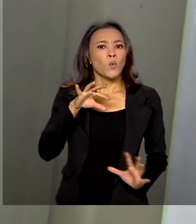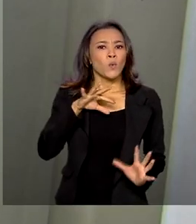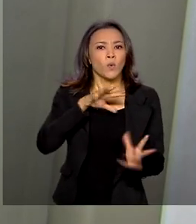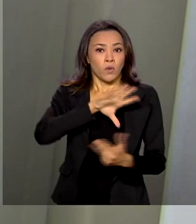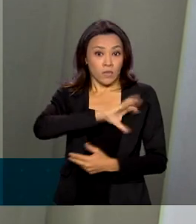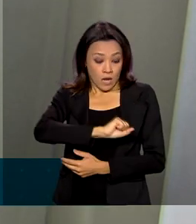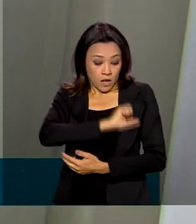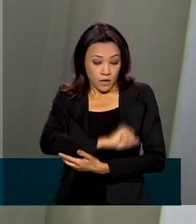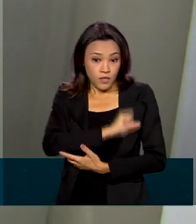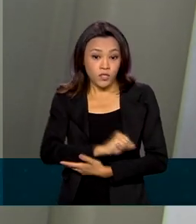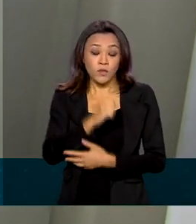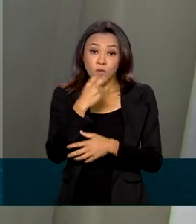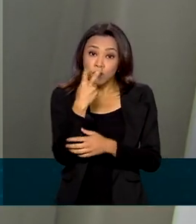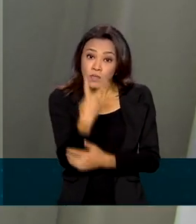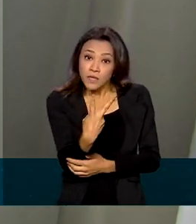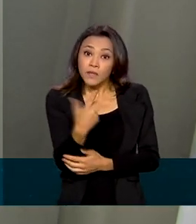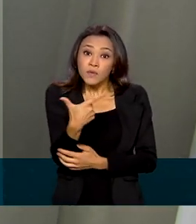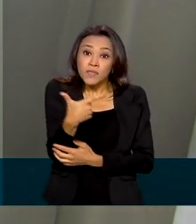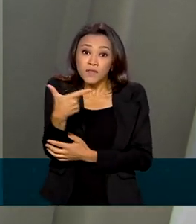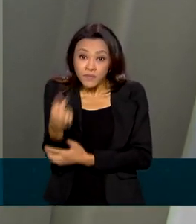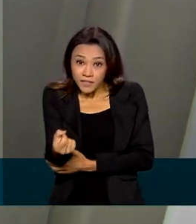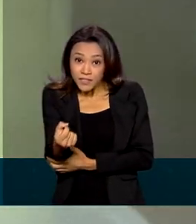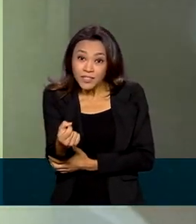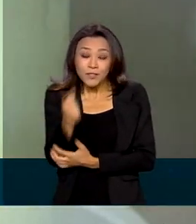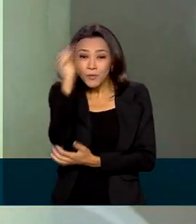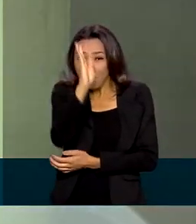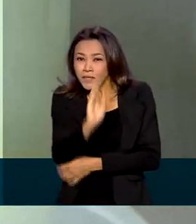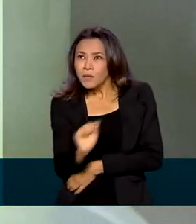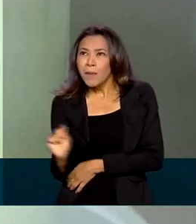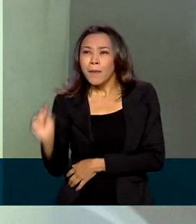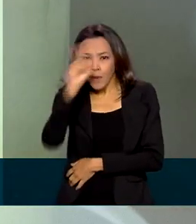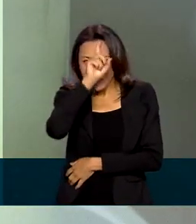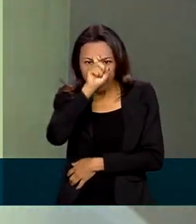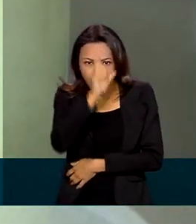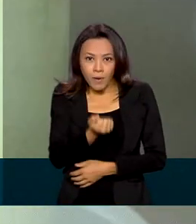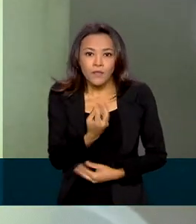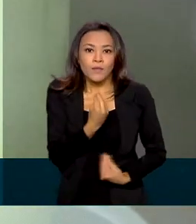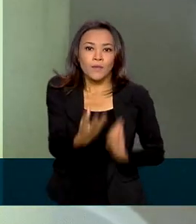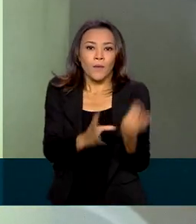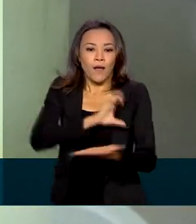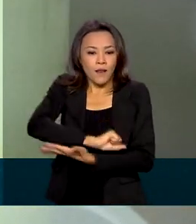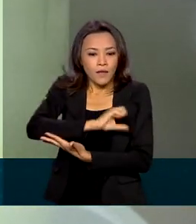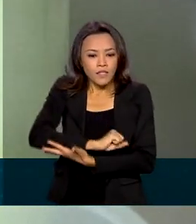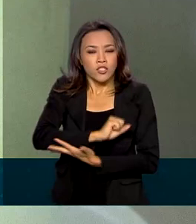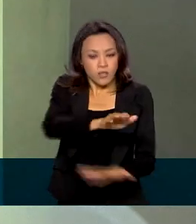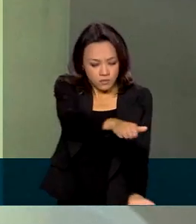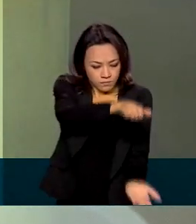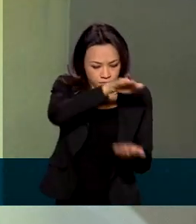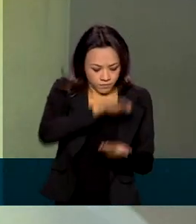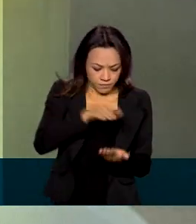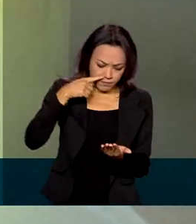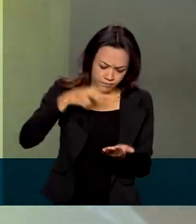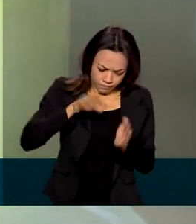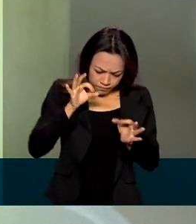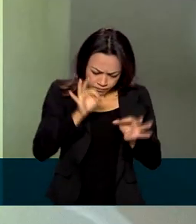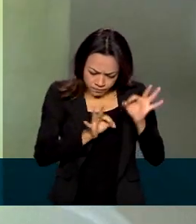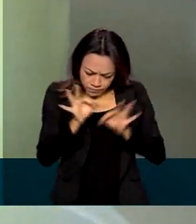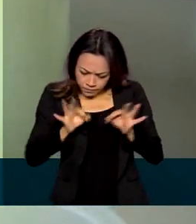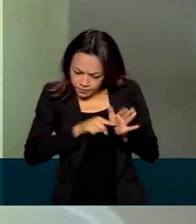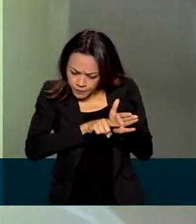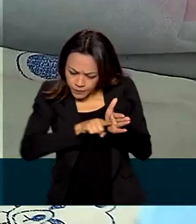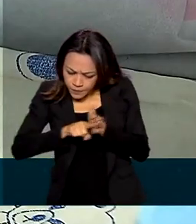São mais de 220 espalhados por todo o país. O leite colhido é analisado, passa por processo de